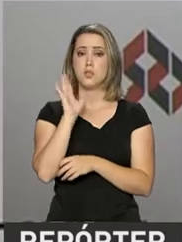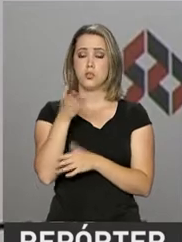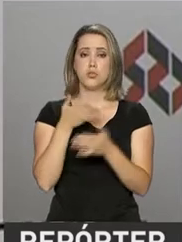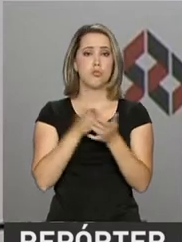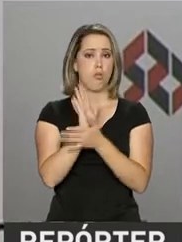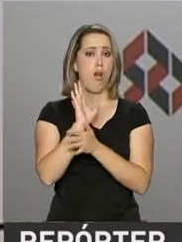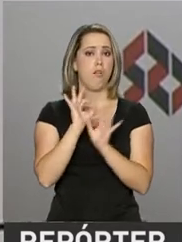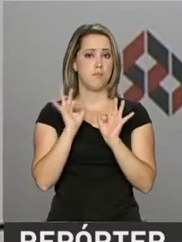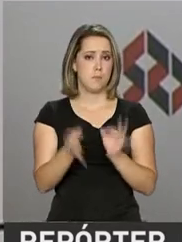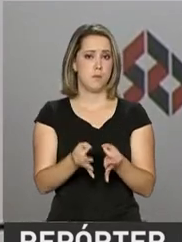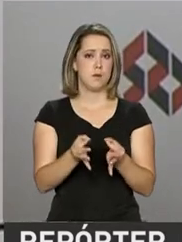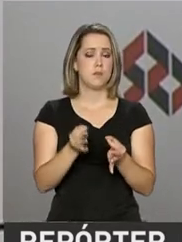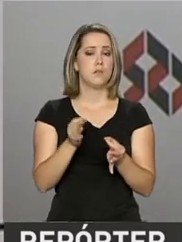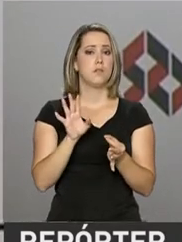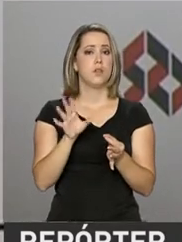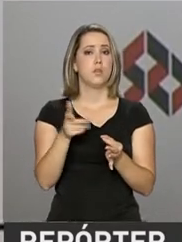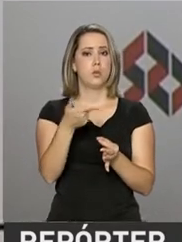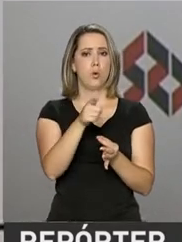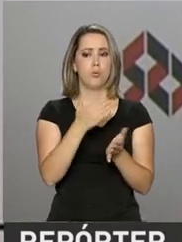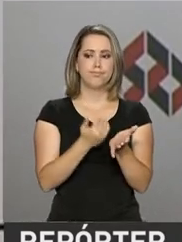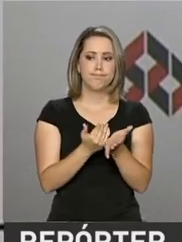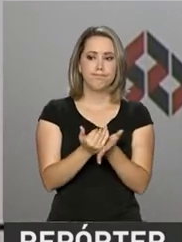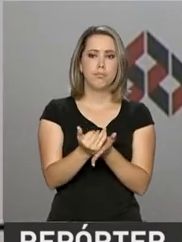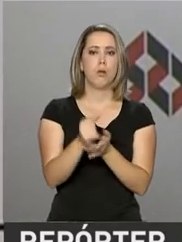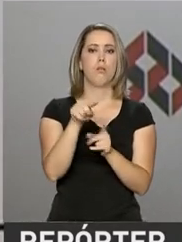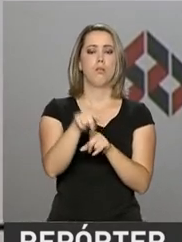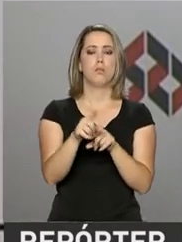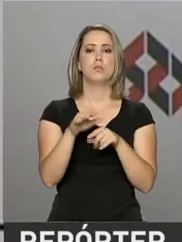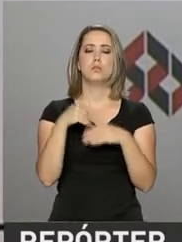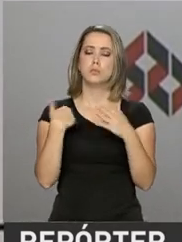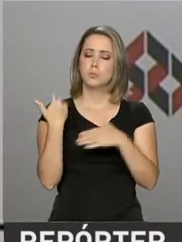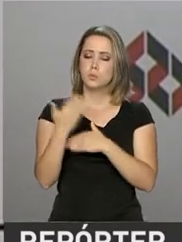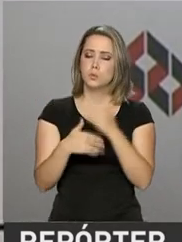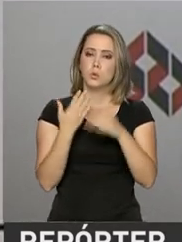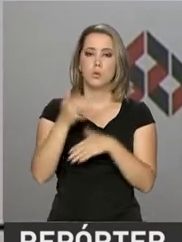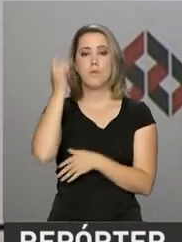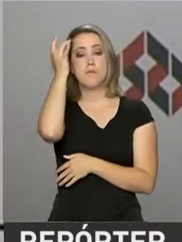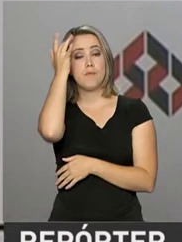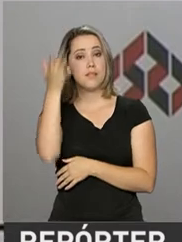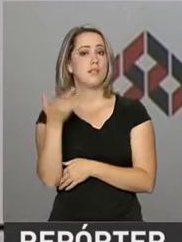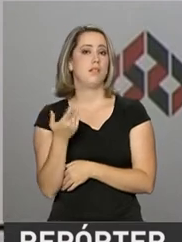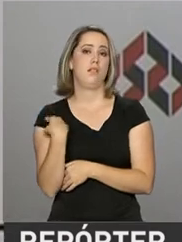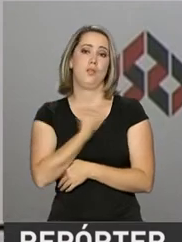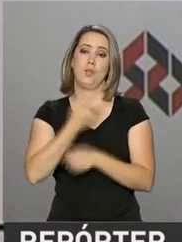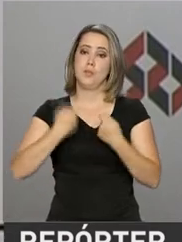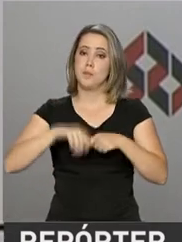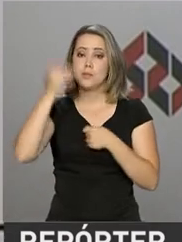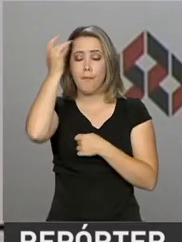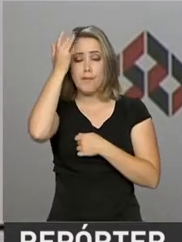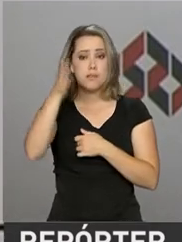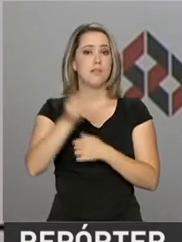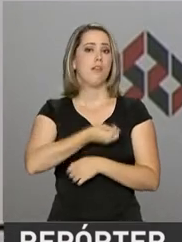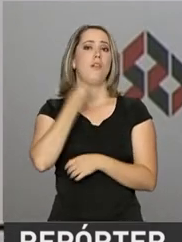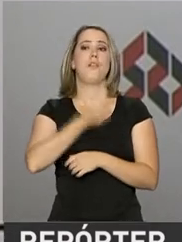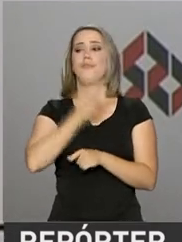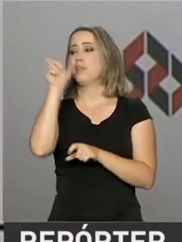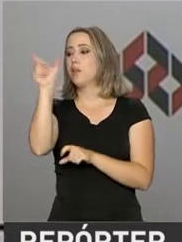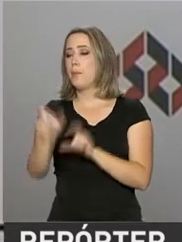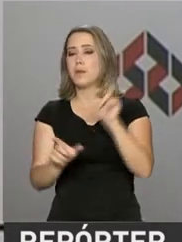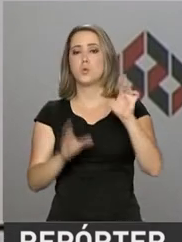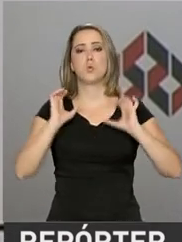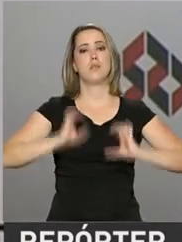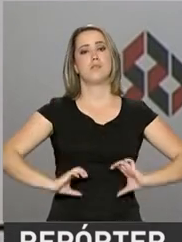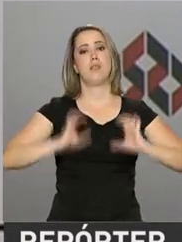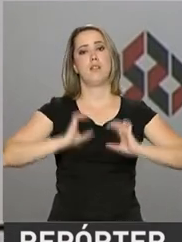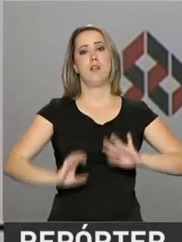estão implementadas e outras estão em curso. Então isso tudo vai facilitar. Nós precisamos facilitar a vida do cidadão, não